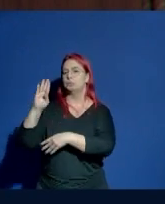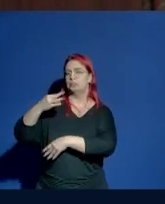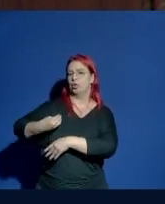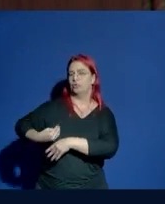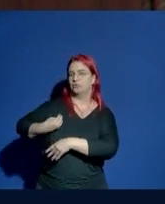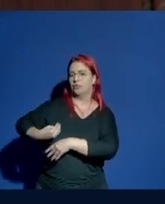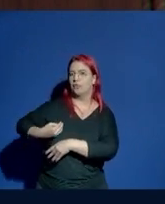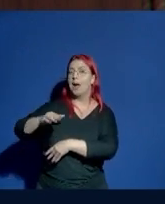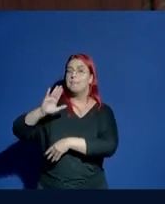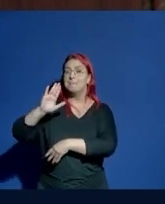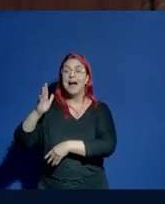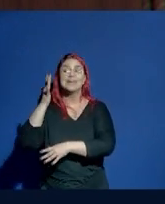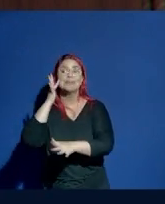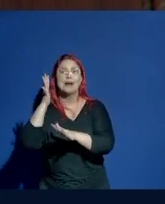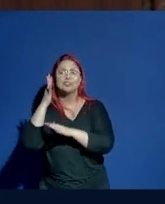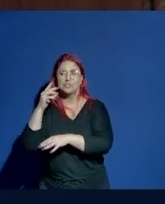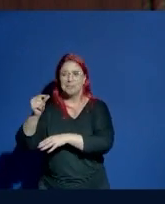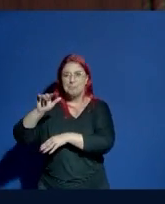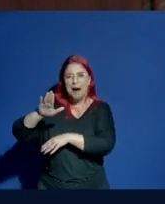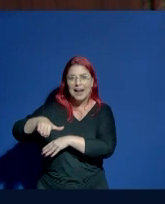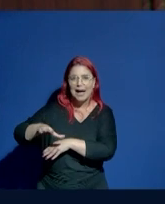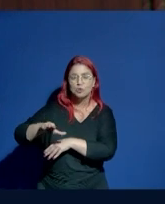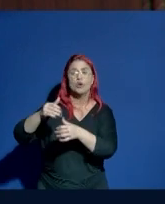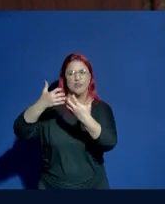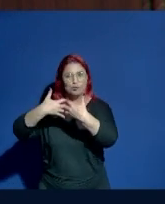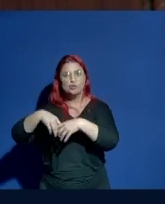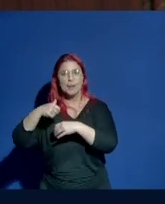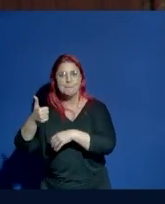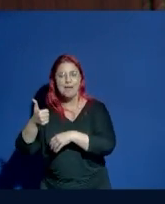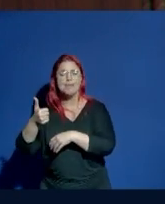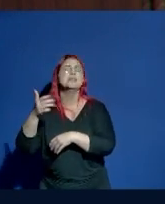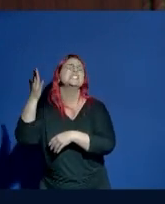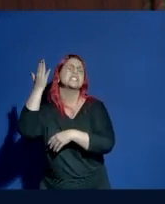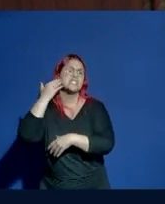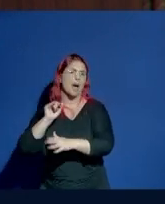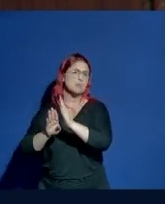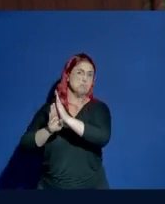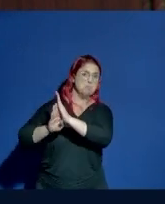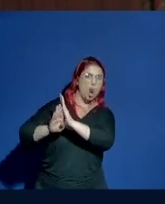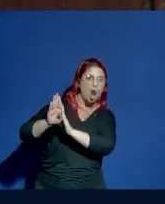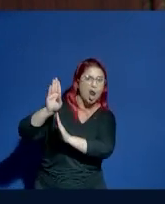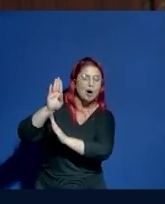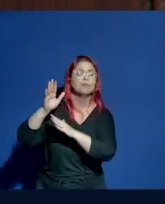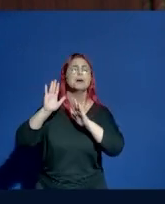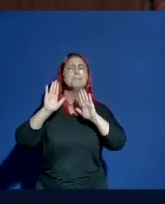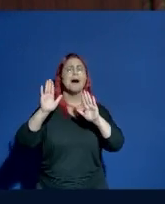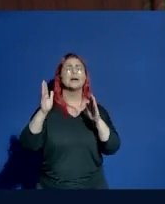tamanho da pujança desse crescimento. Como que vocês enxergam o equilíbrio